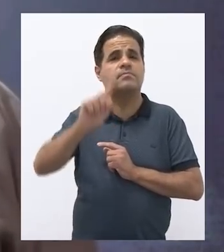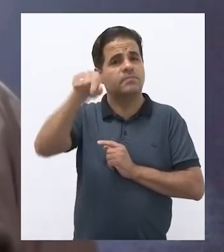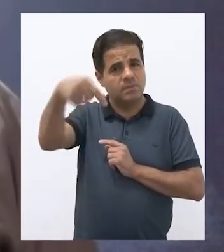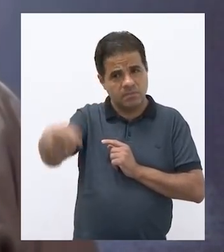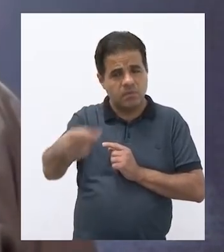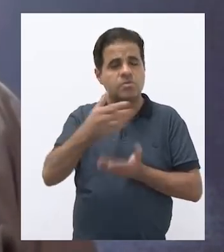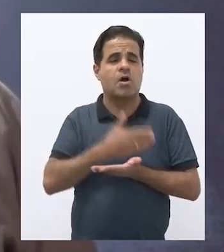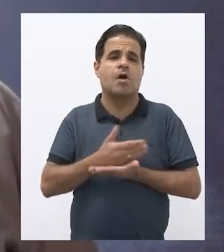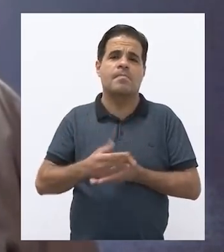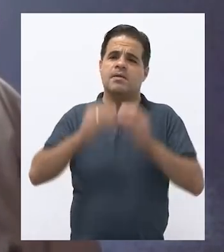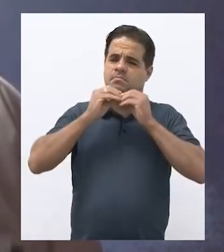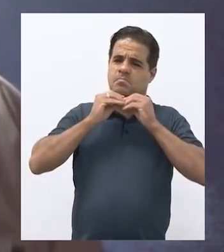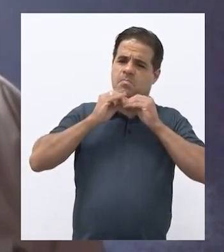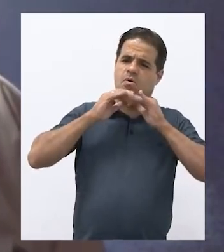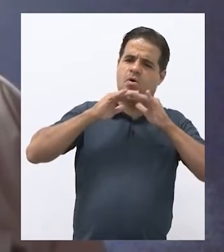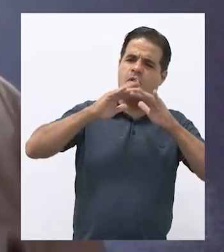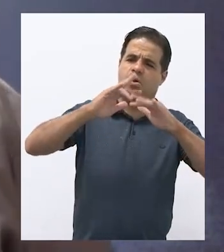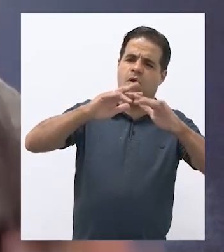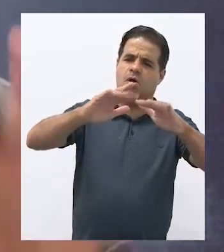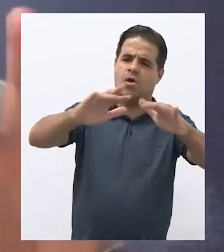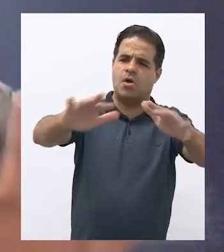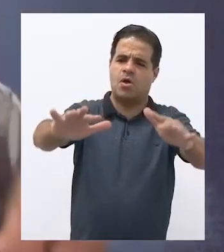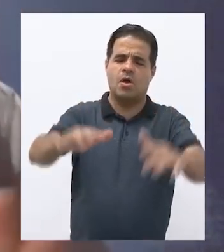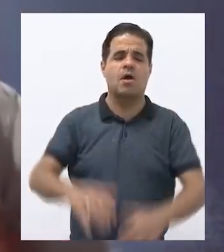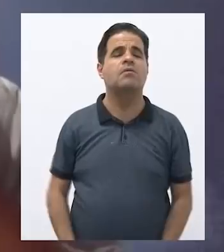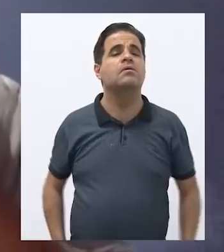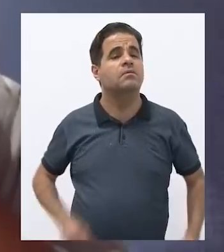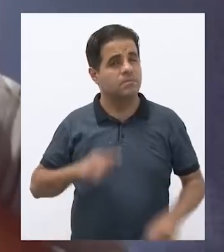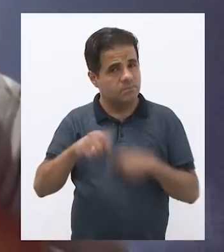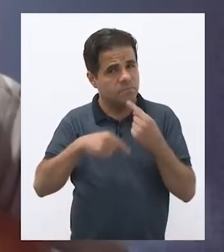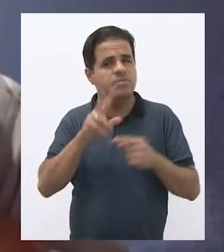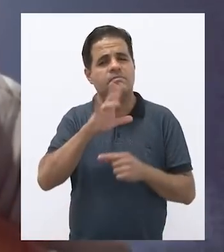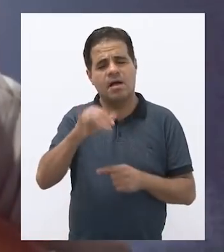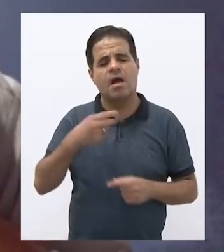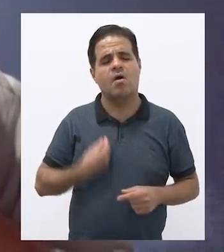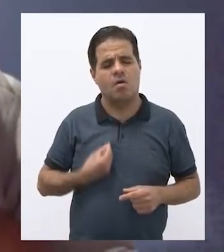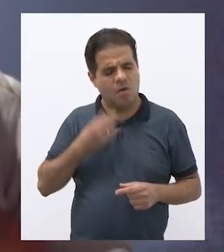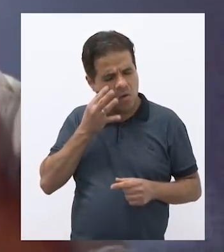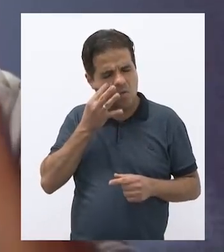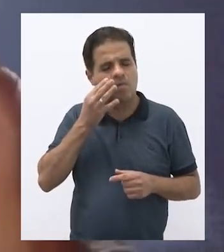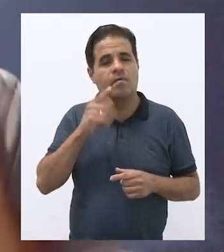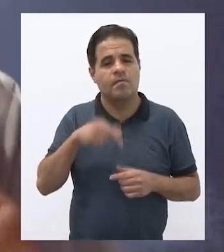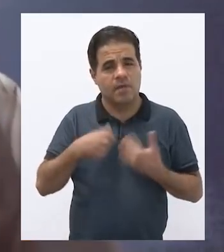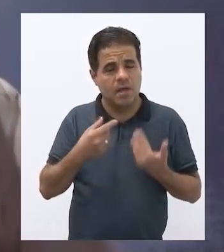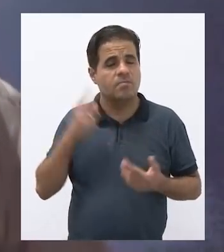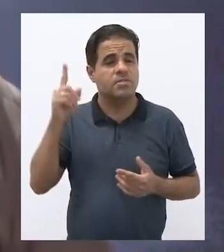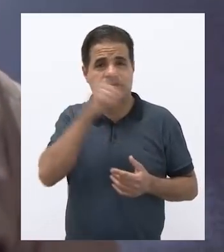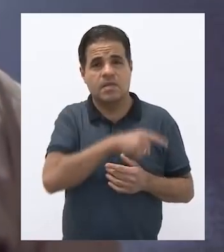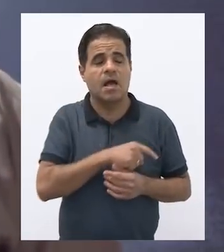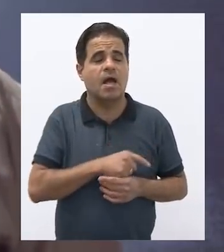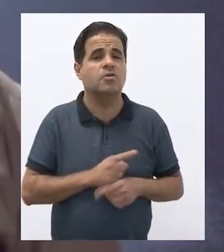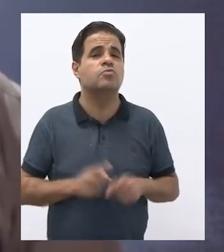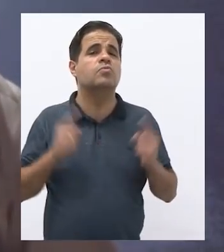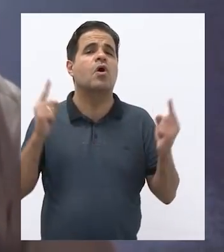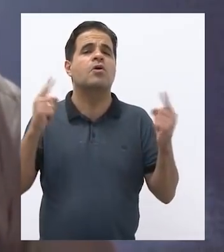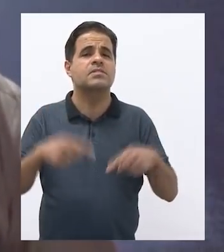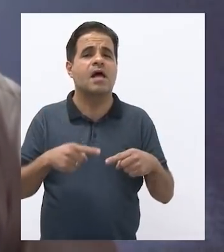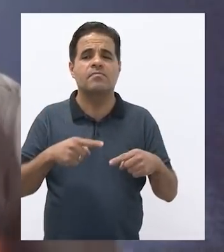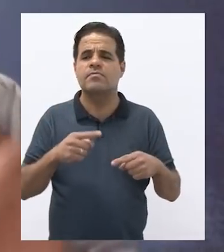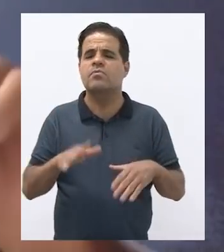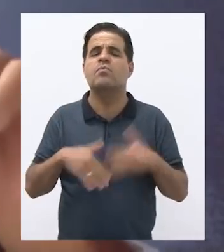ele começa a ser esparramado. Então a gente ainda vai conviver com essa dificuldade. O grande desafio, qual